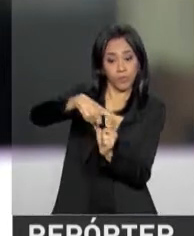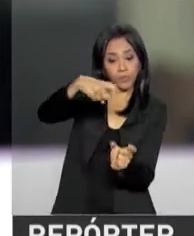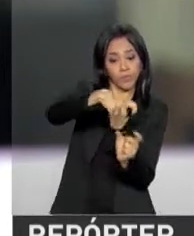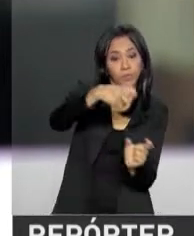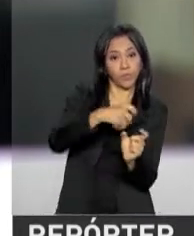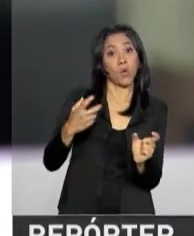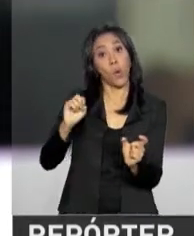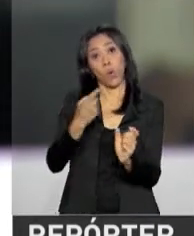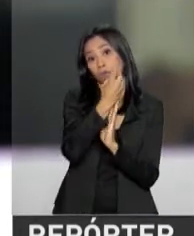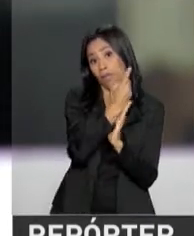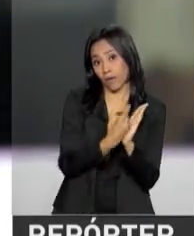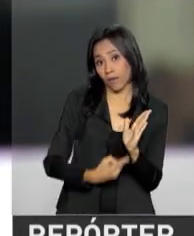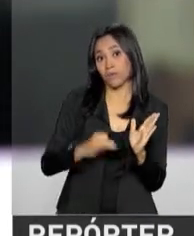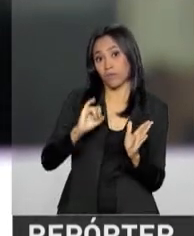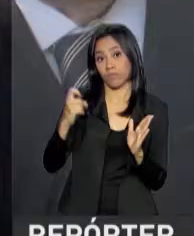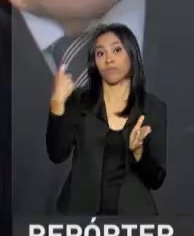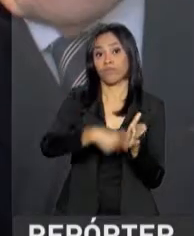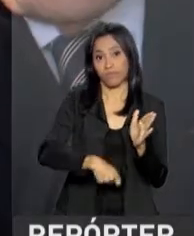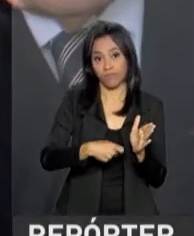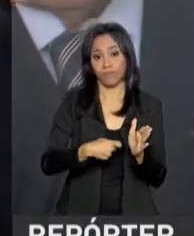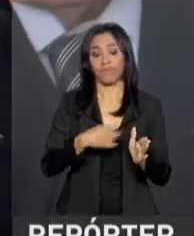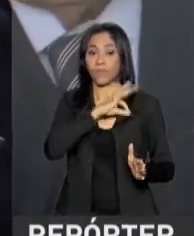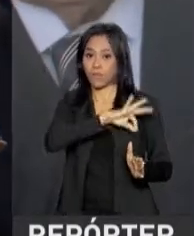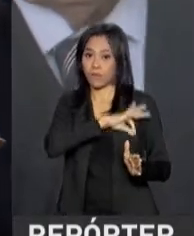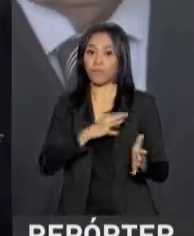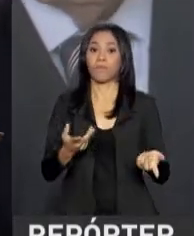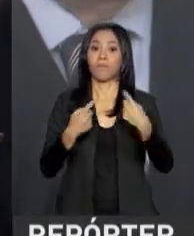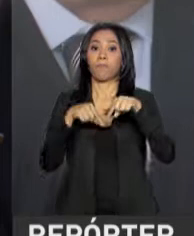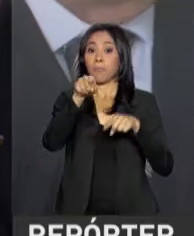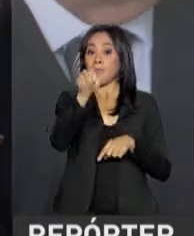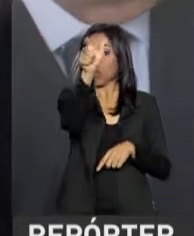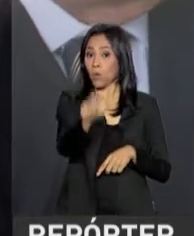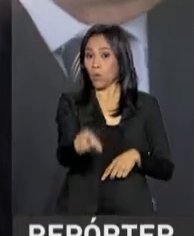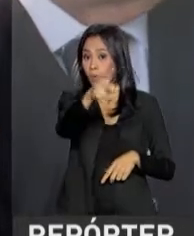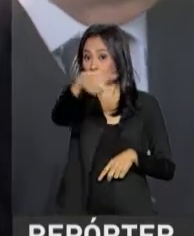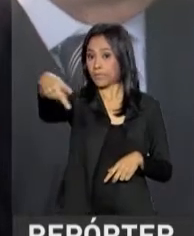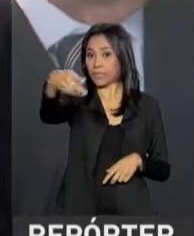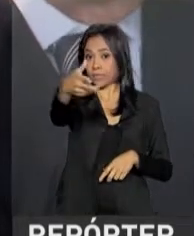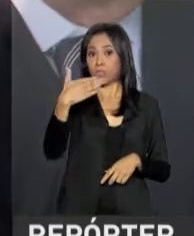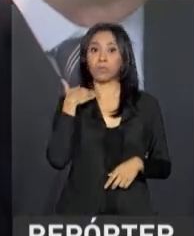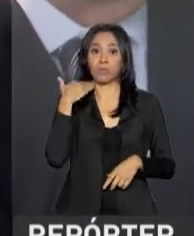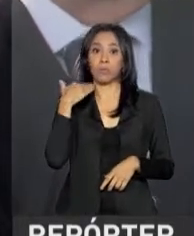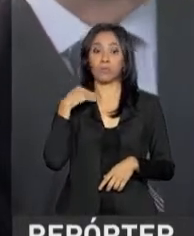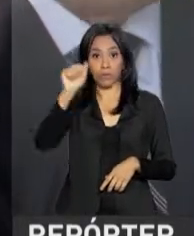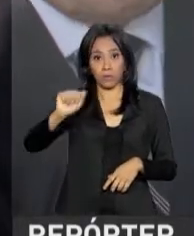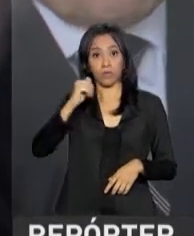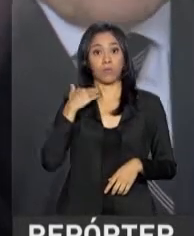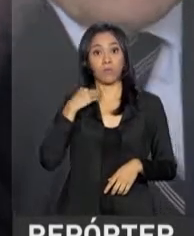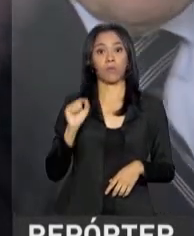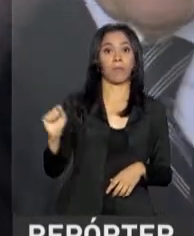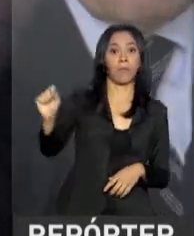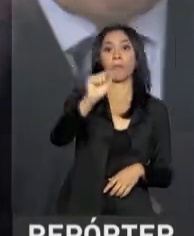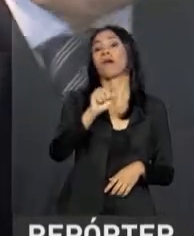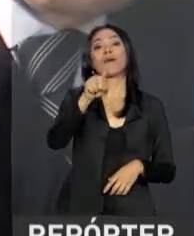ou da declaração do imposto de renda para o presidente da federação brasileira dos bancos todos vão sair ganhando com o fim